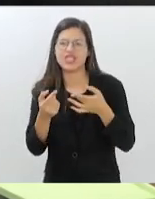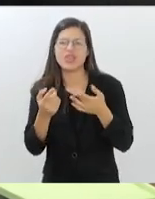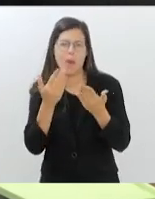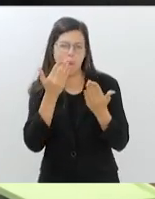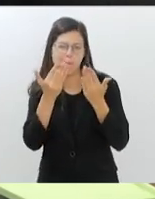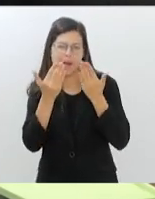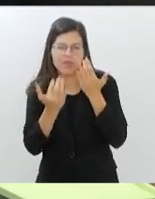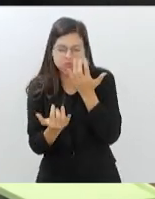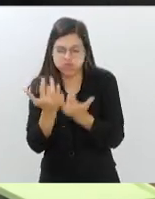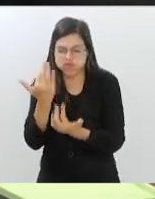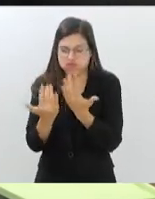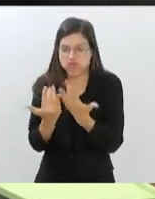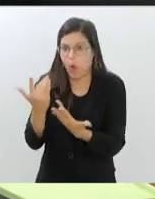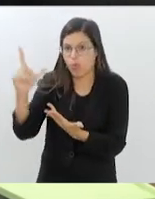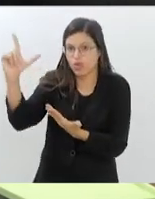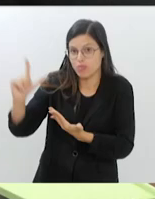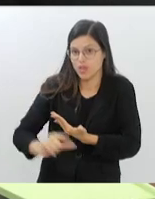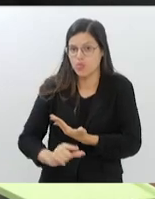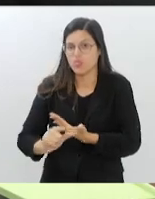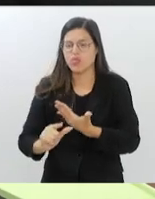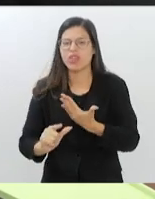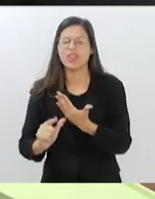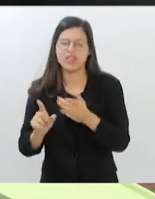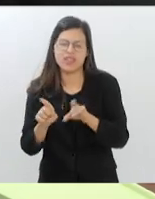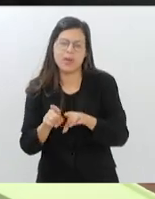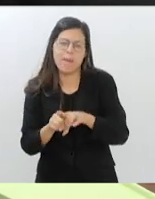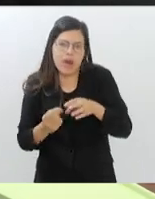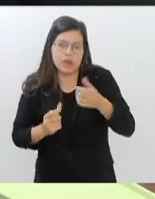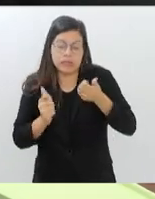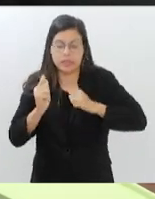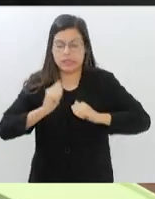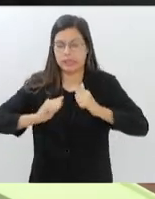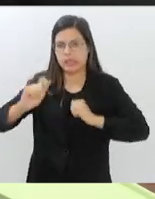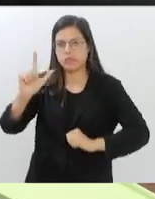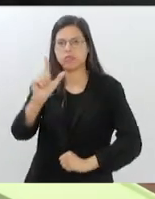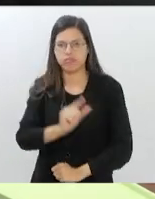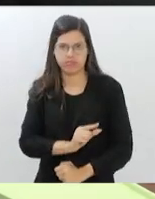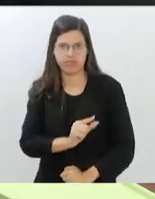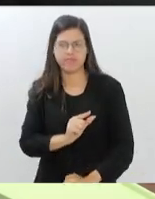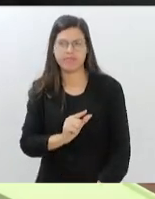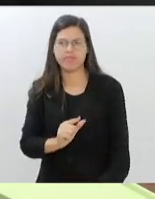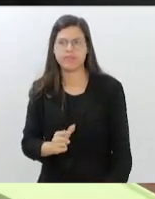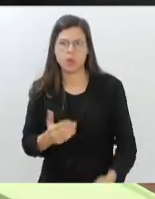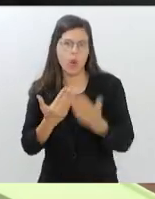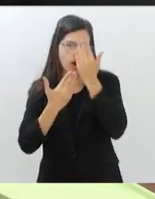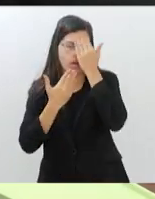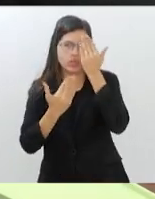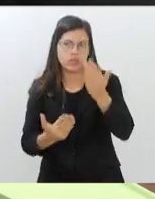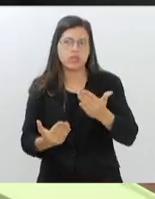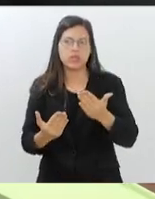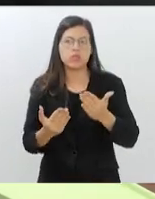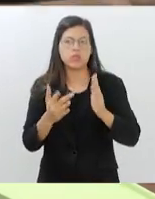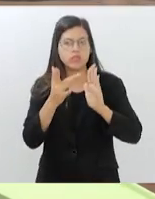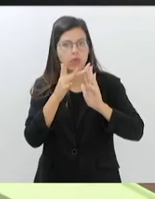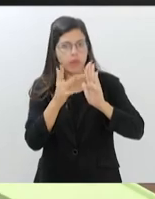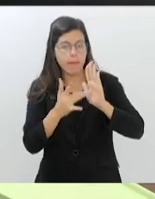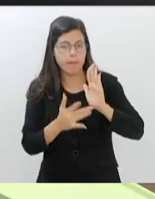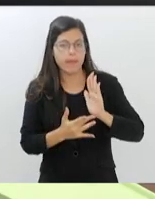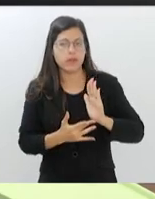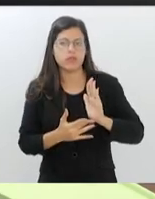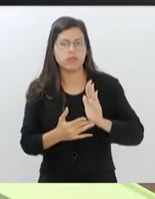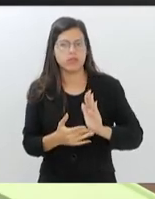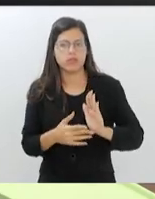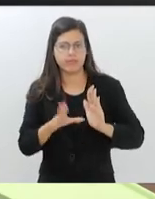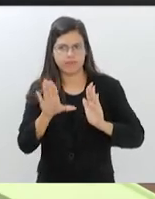apagar a minha Eco ansiedade eu já já agradecia ae então é natural que entrando em Pauta as emendas também a gente vai apreciar aqui